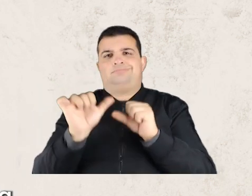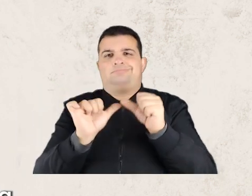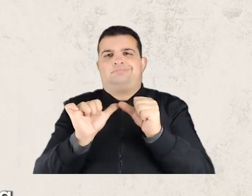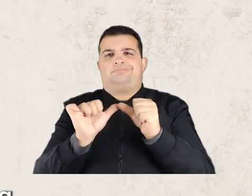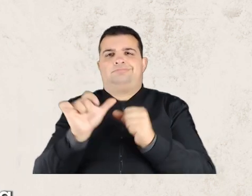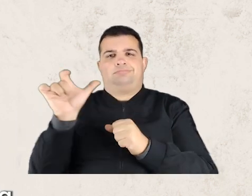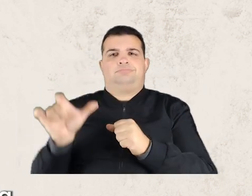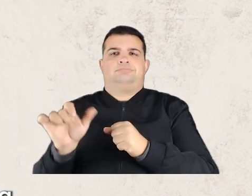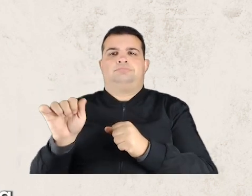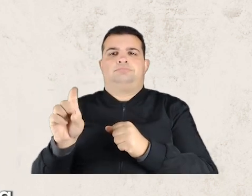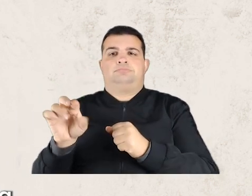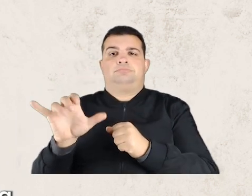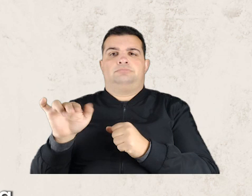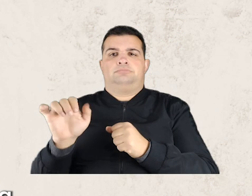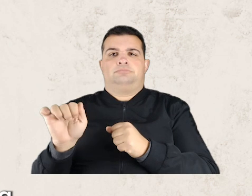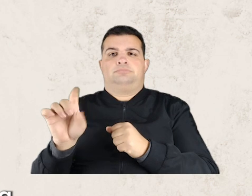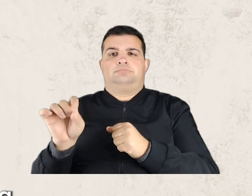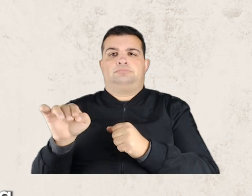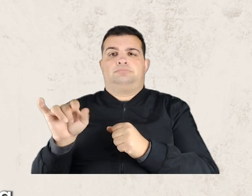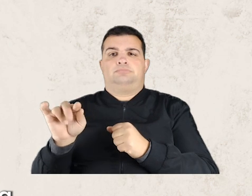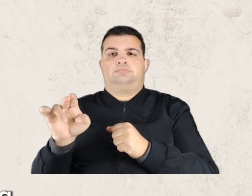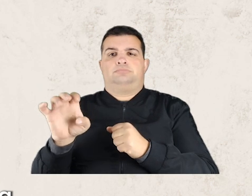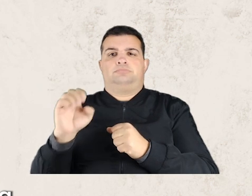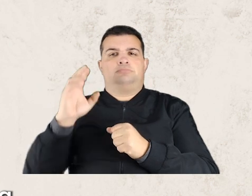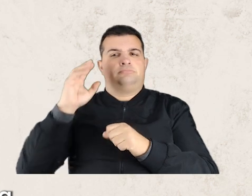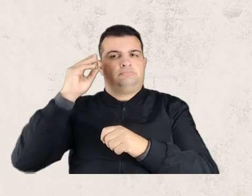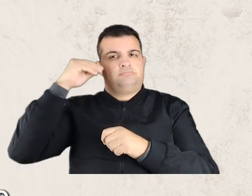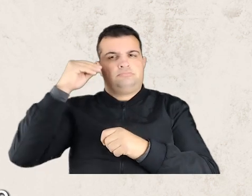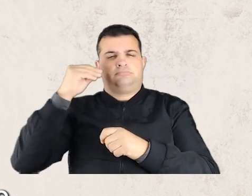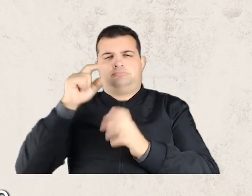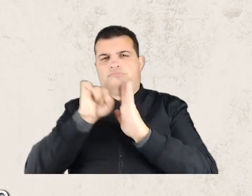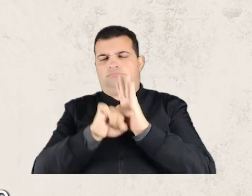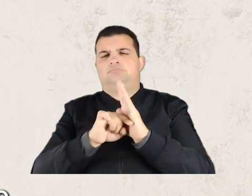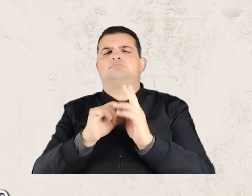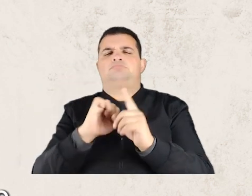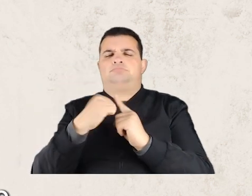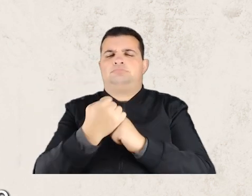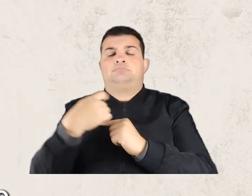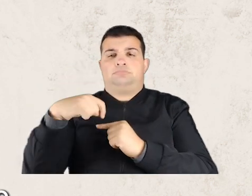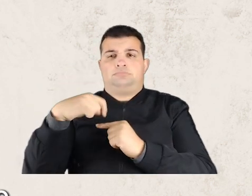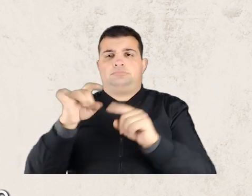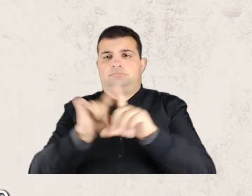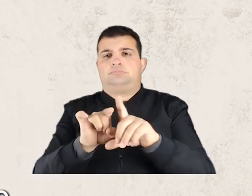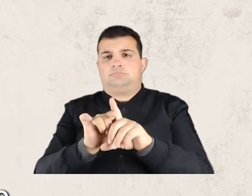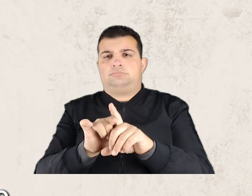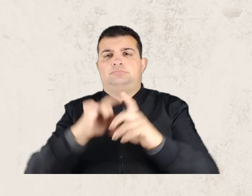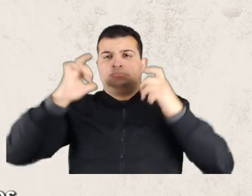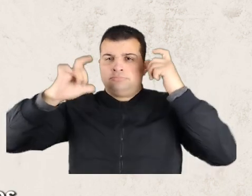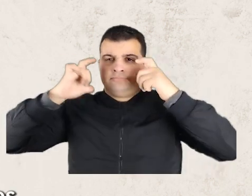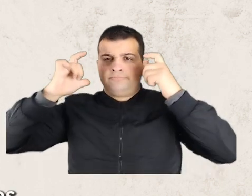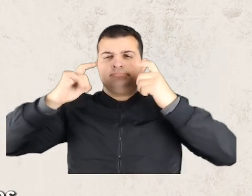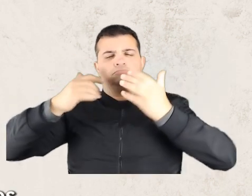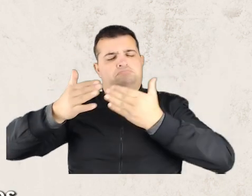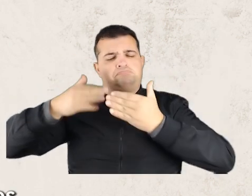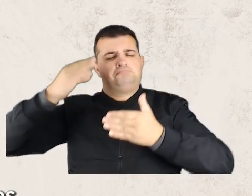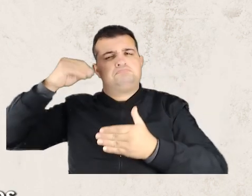de valores, né, de relações sociais, de produção da vida. Mas a psicologia social crítica muda isso,